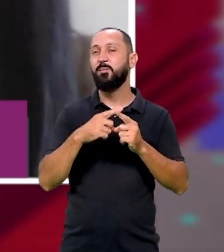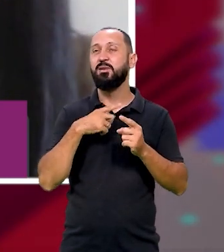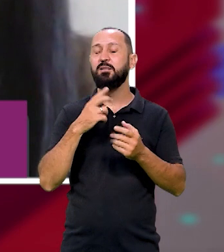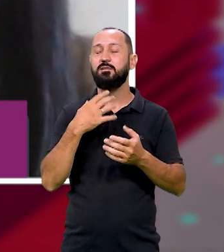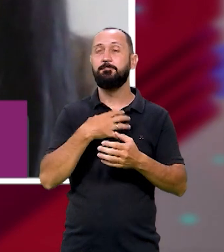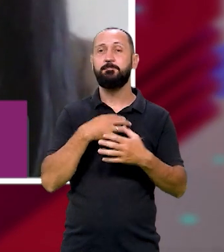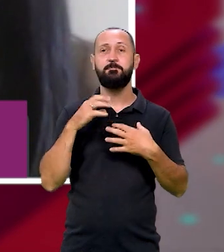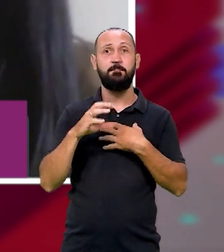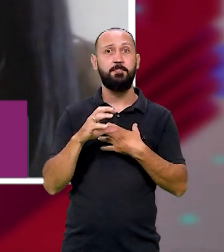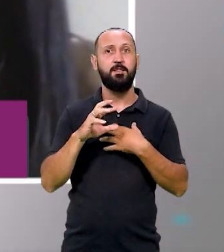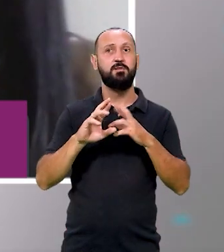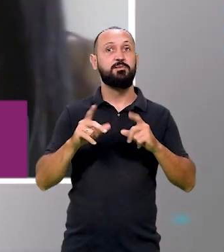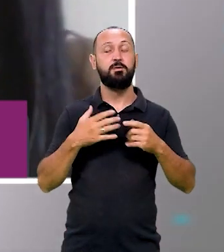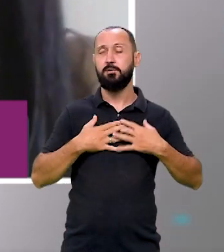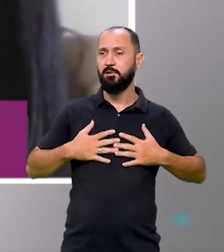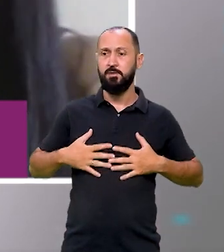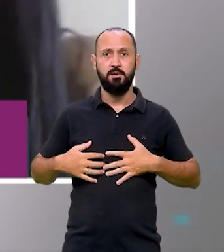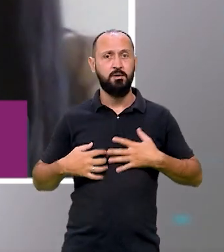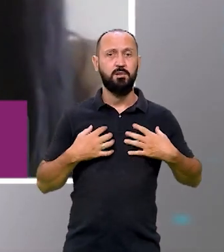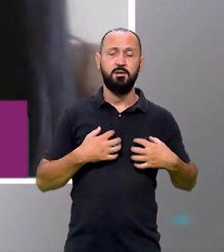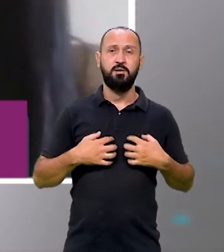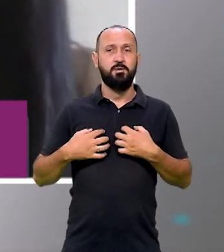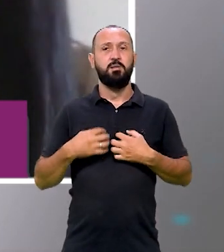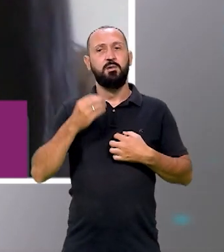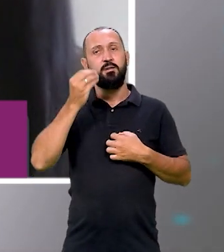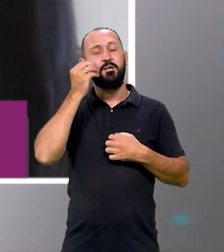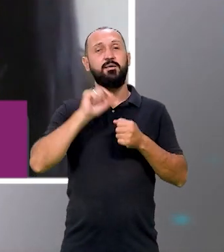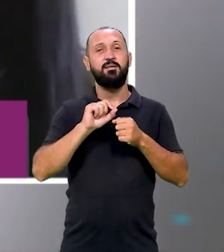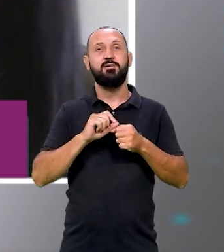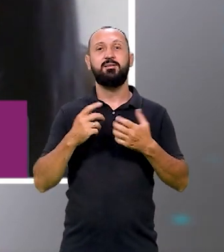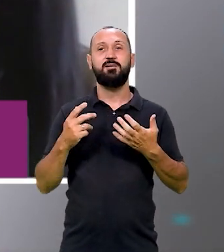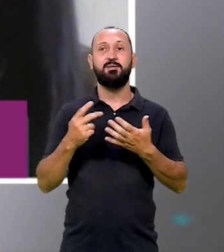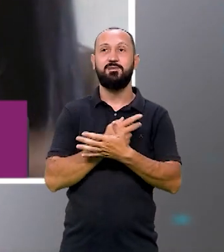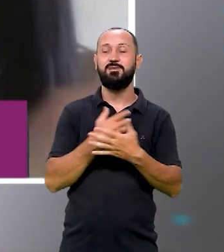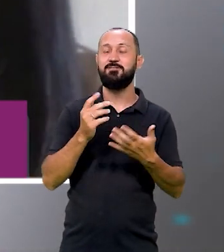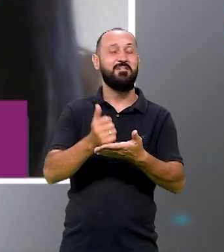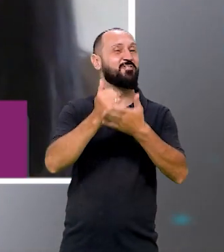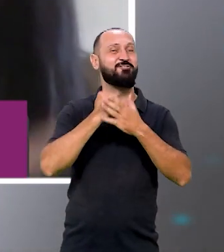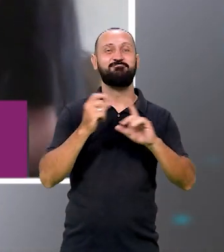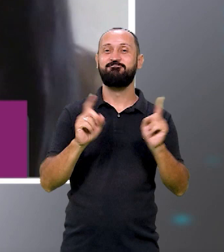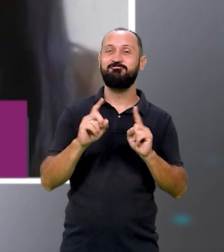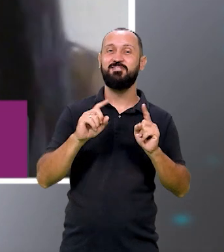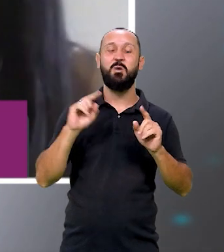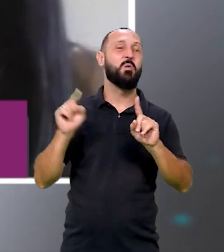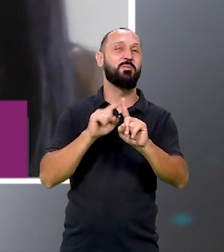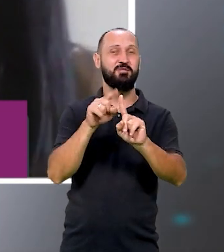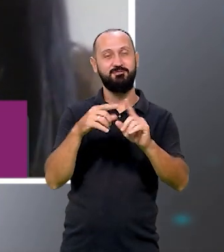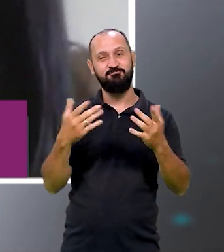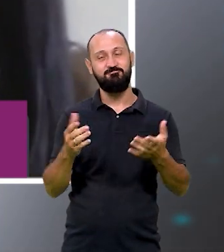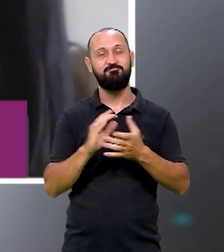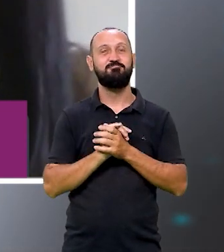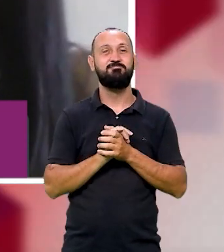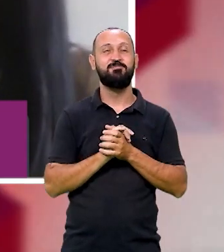atenção. Leia o rótulo e evite aqueles que têm a cafeína se você nunca tomou. Tem pessoas que nem tomam café